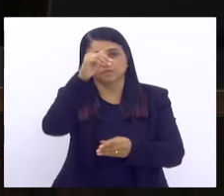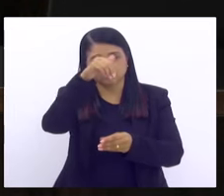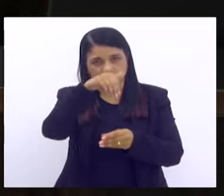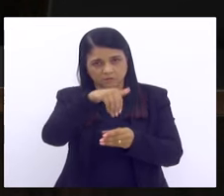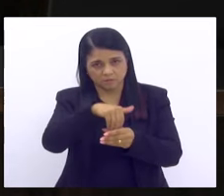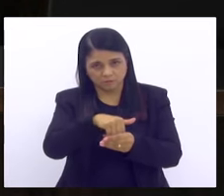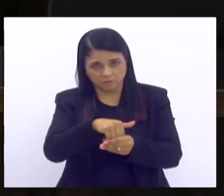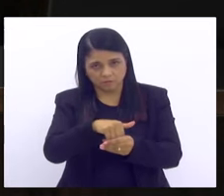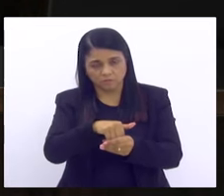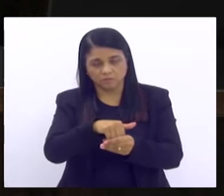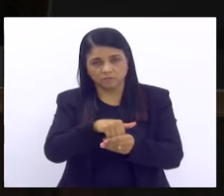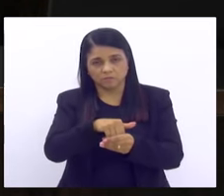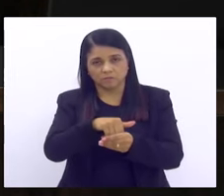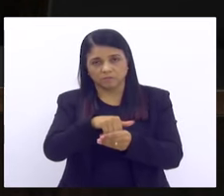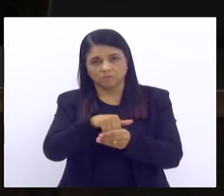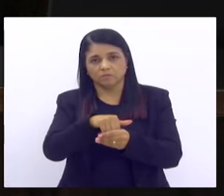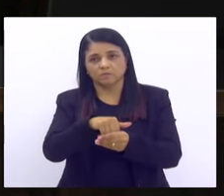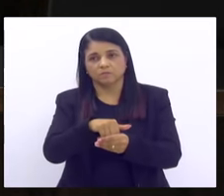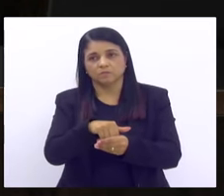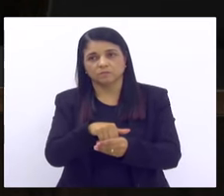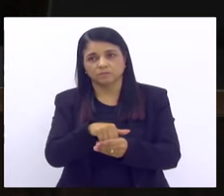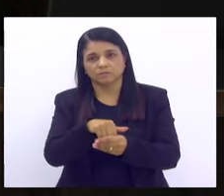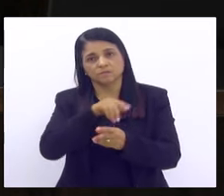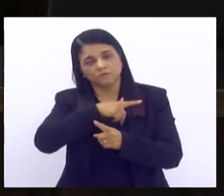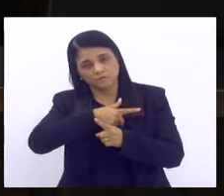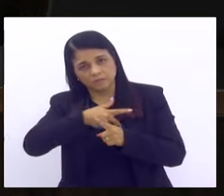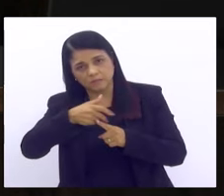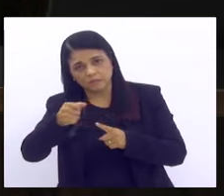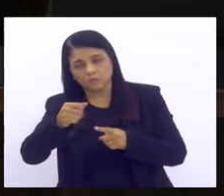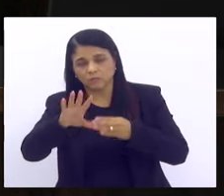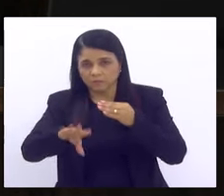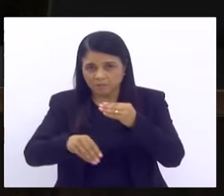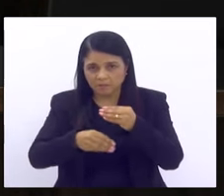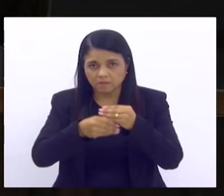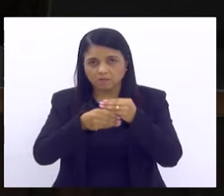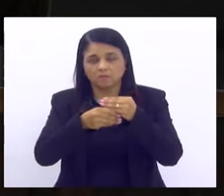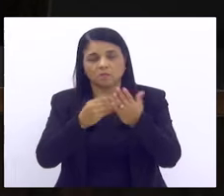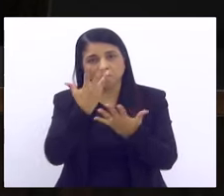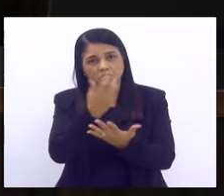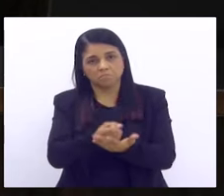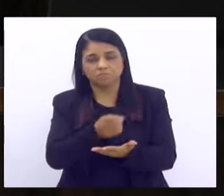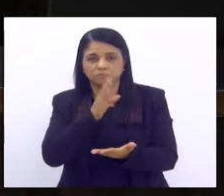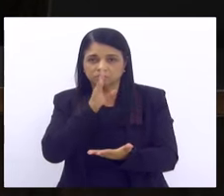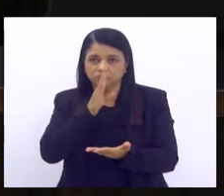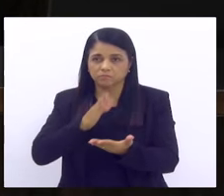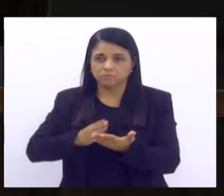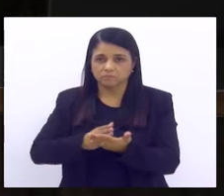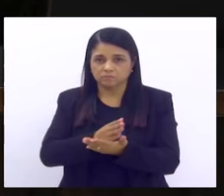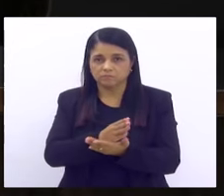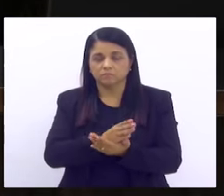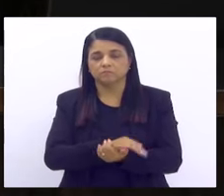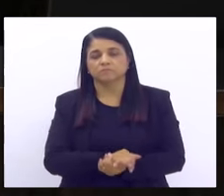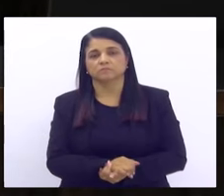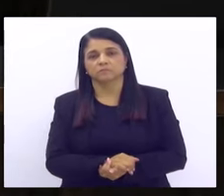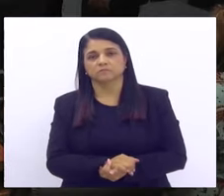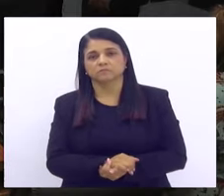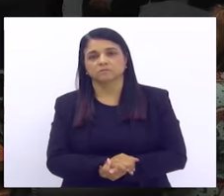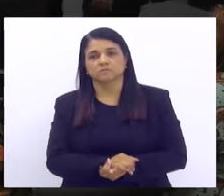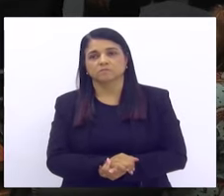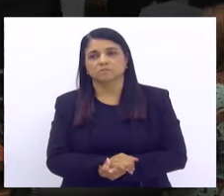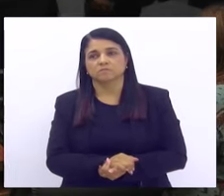votação, redação do vencido assim emendado. Os senhores que aprovam, permaneçam como presidente, estão. Questão de ordem.